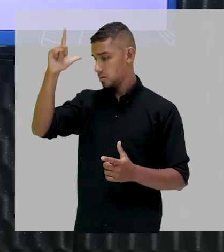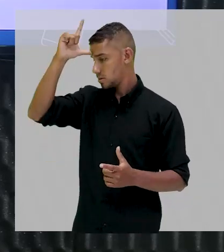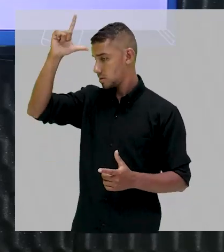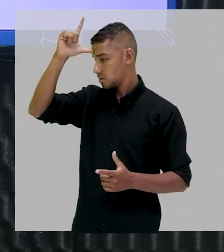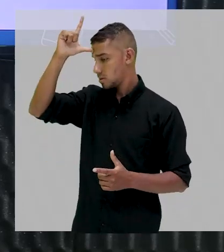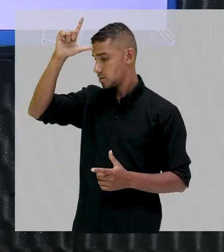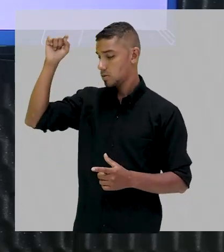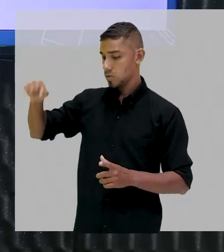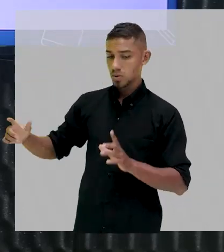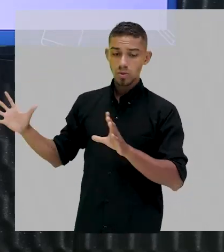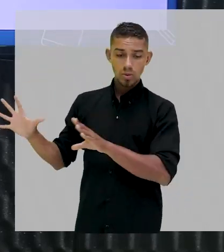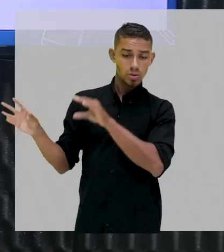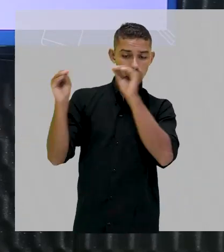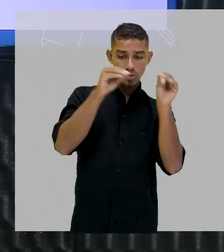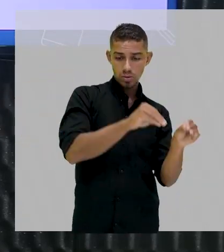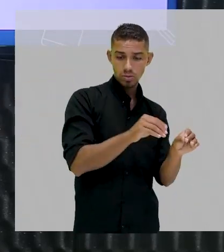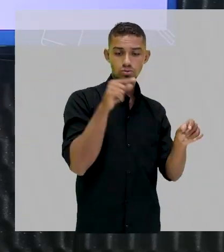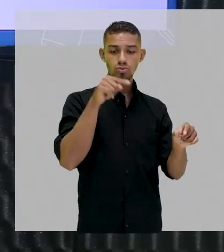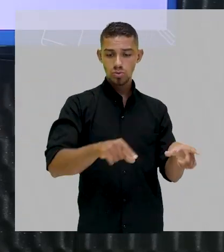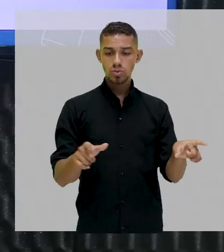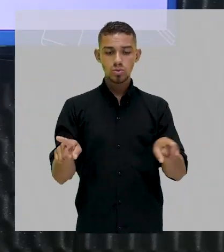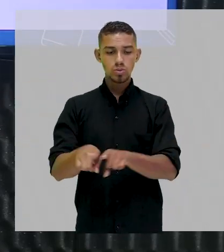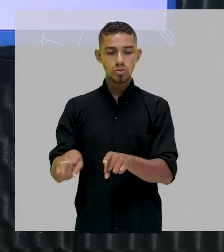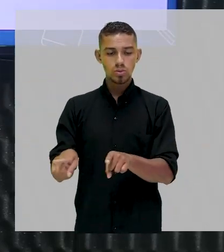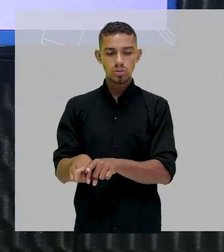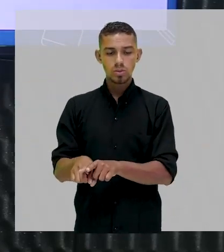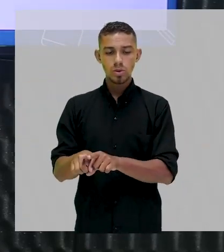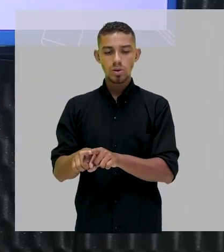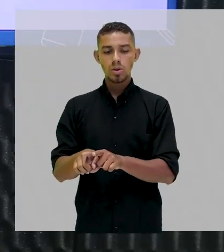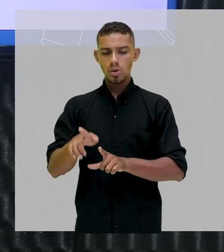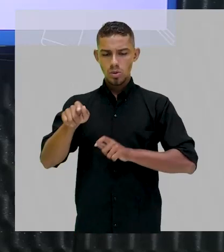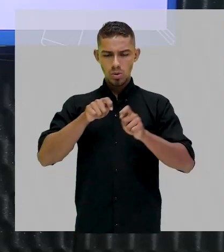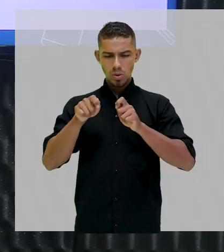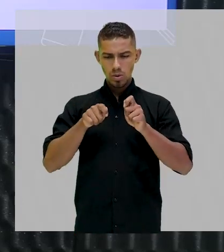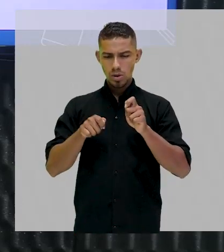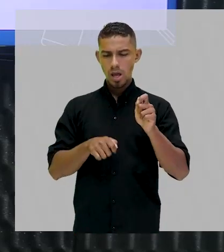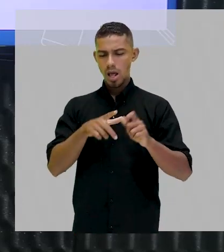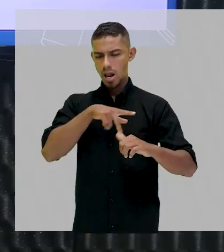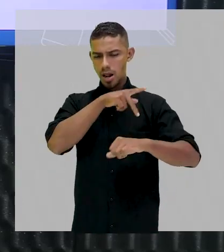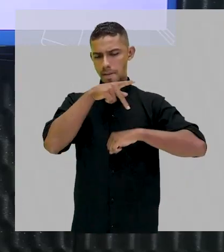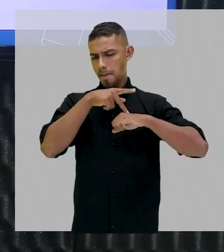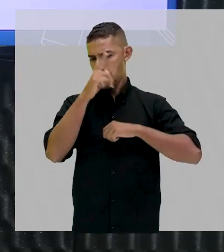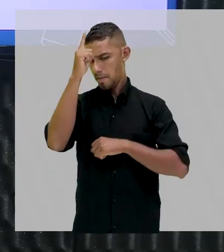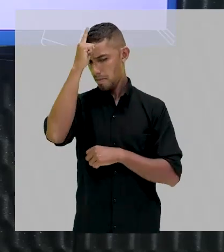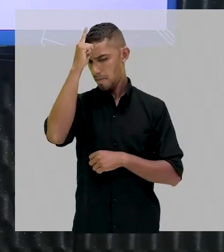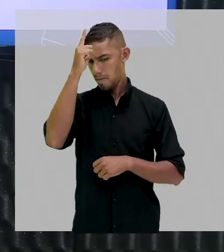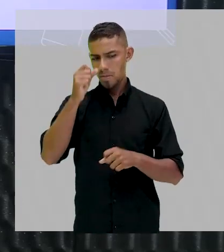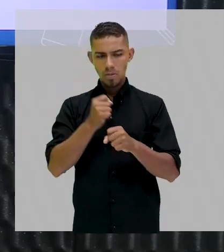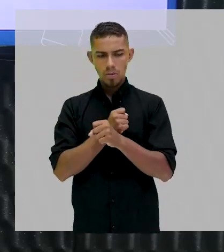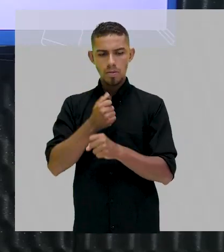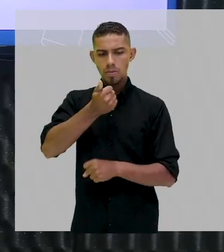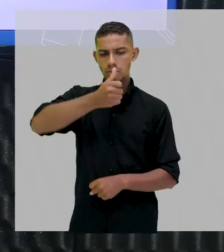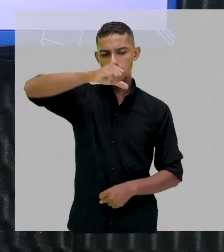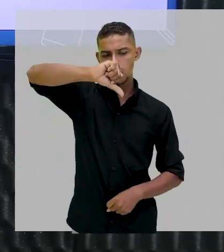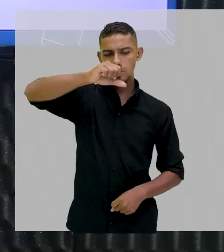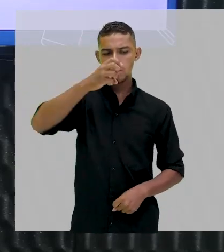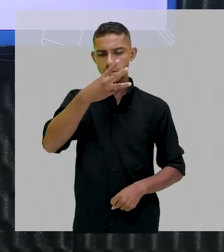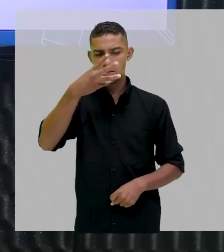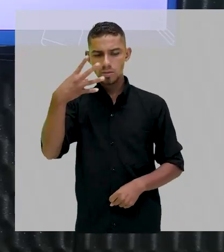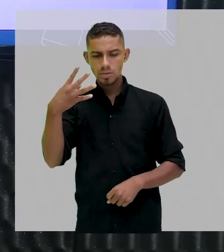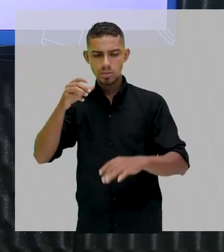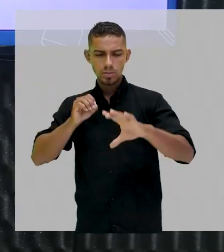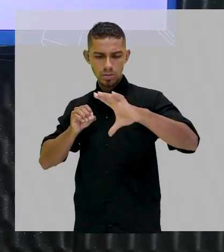equipamentos e métodos que ele chamou de contrologia. Em 1934, publicou seu primeiro livro,